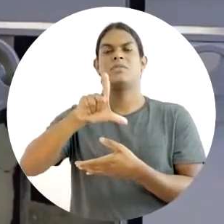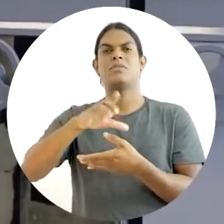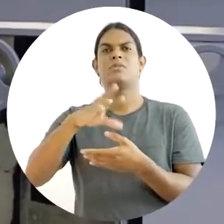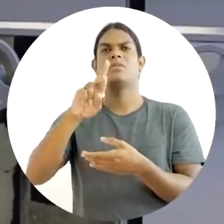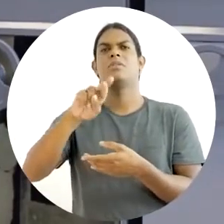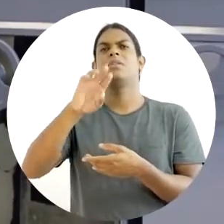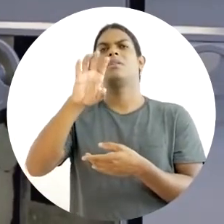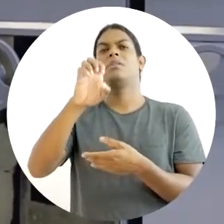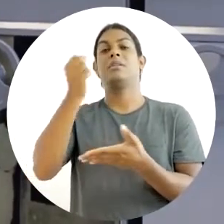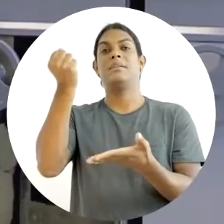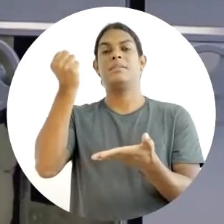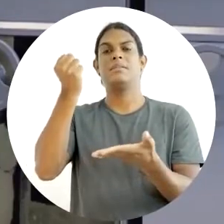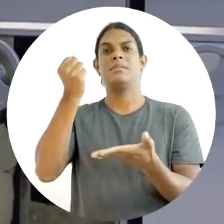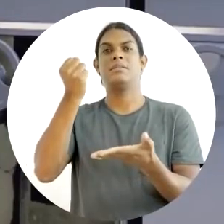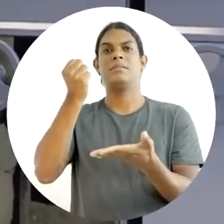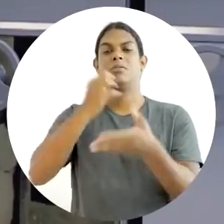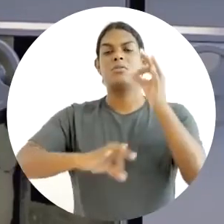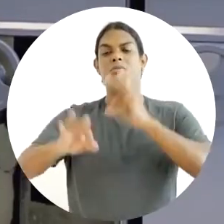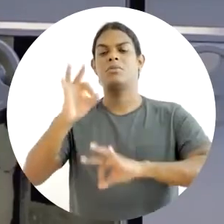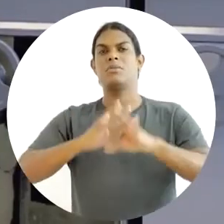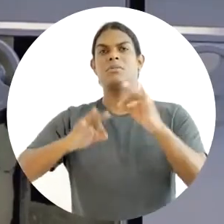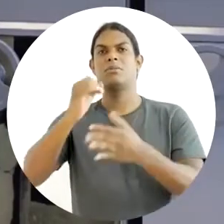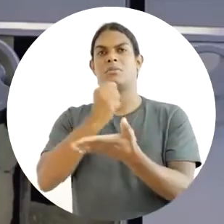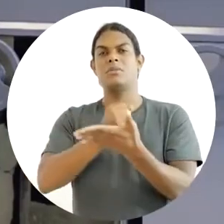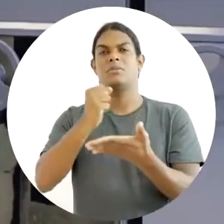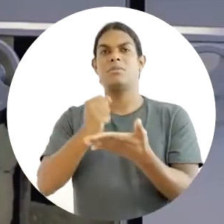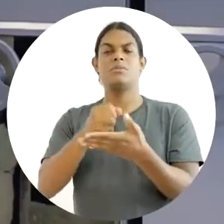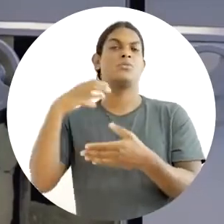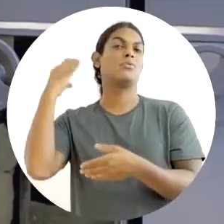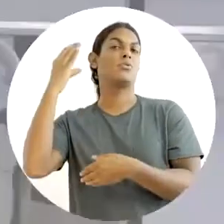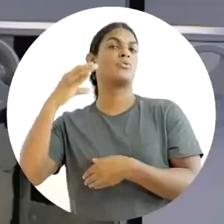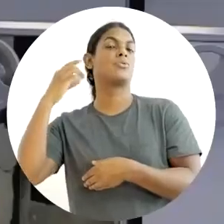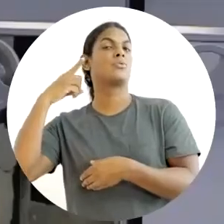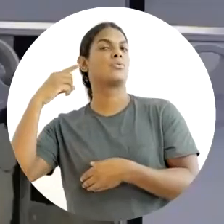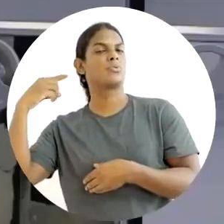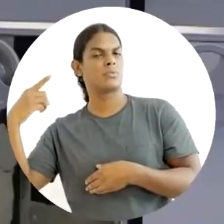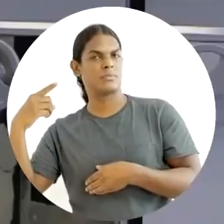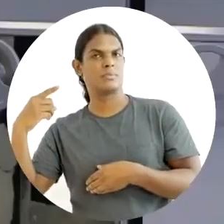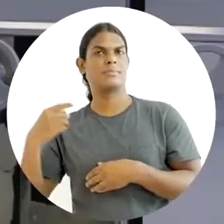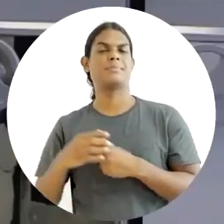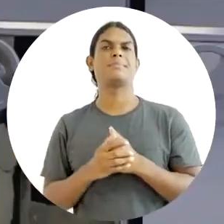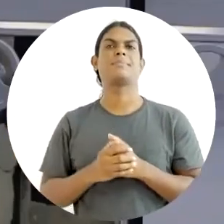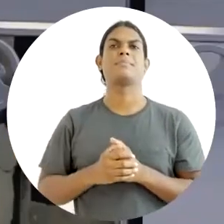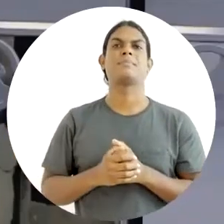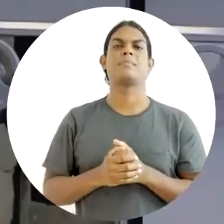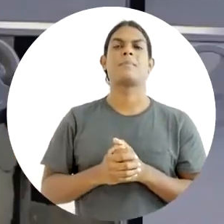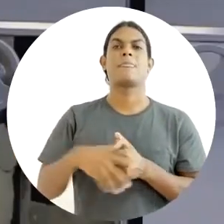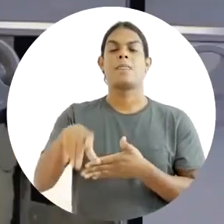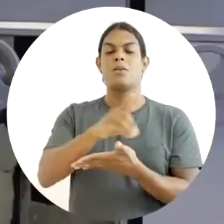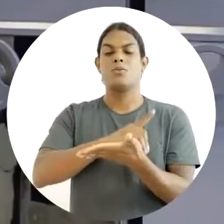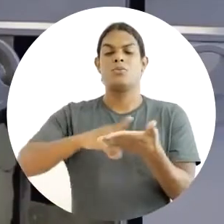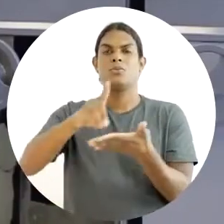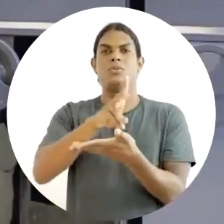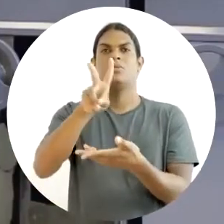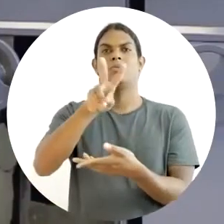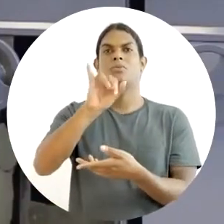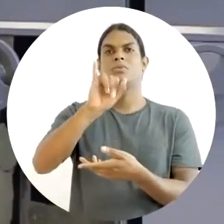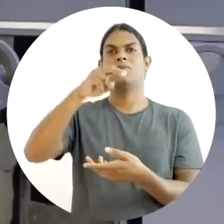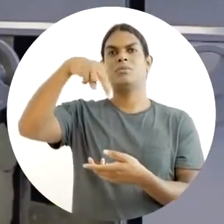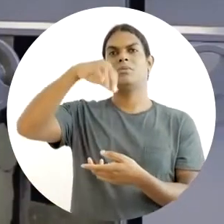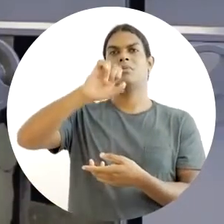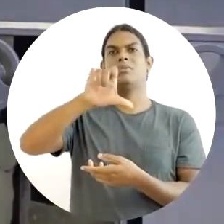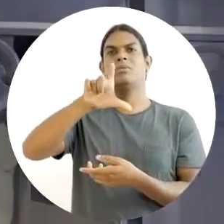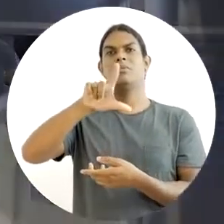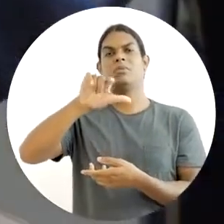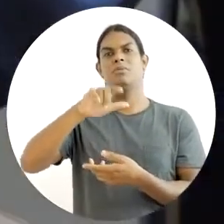referentes aos registros sonoros. Existe um capítulo específico para isso. No disco de vinil, a fonte principal de